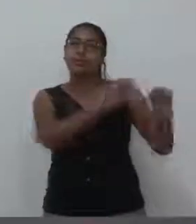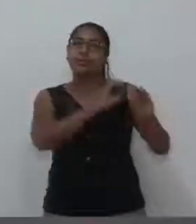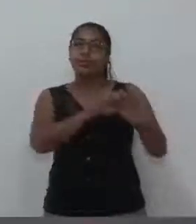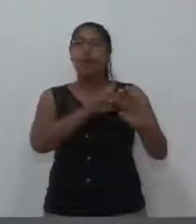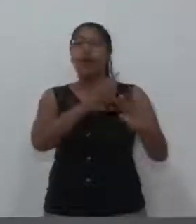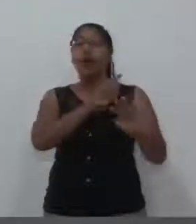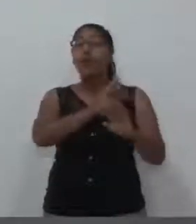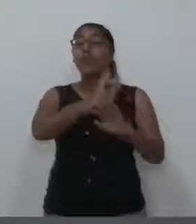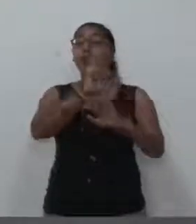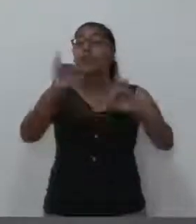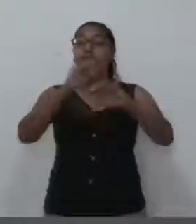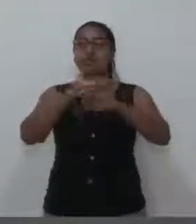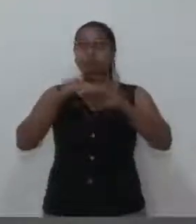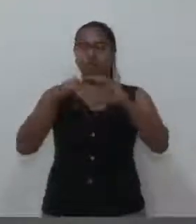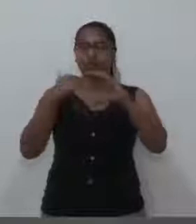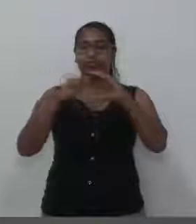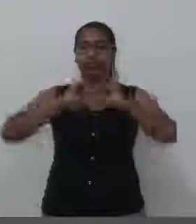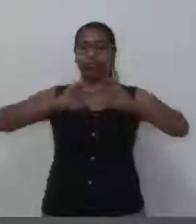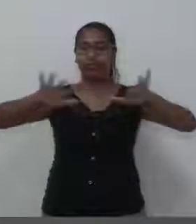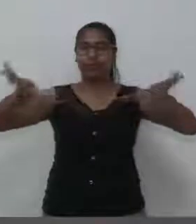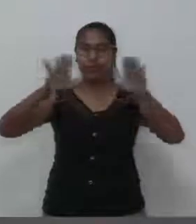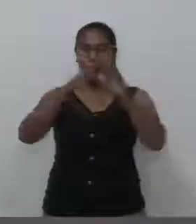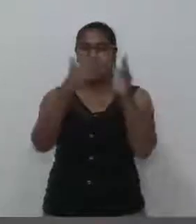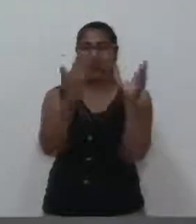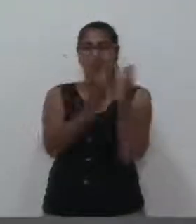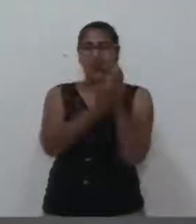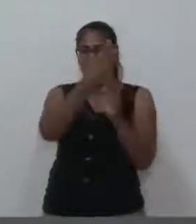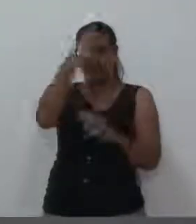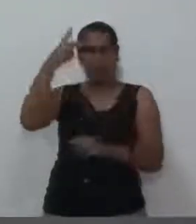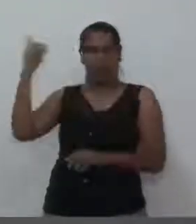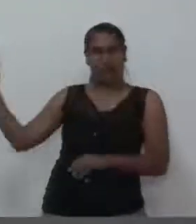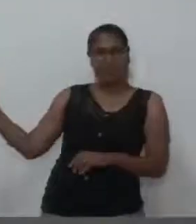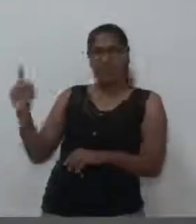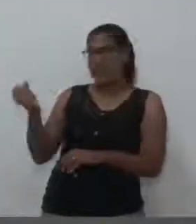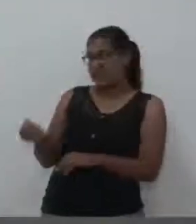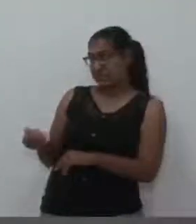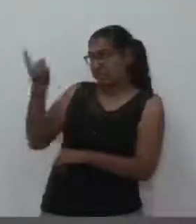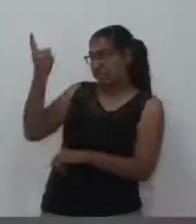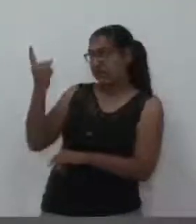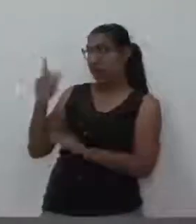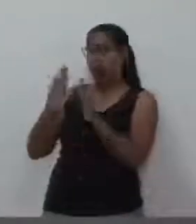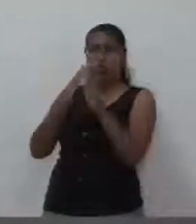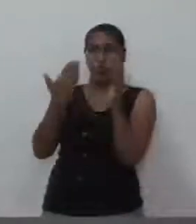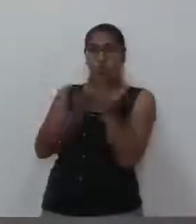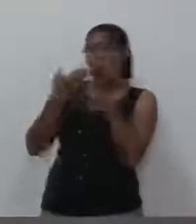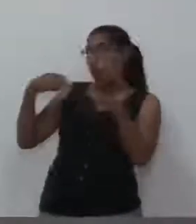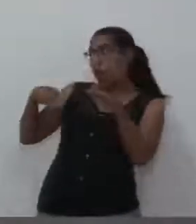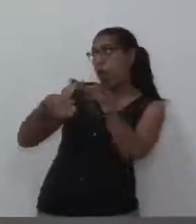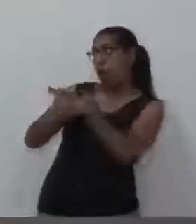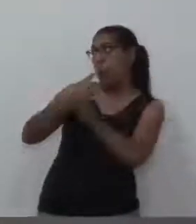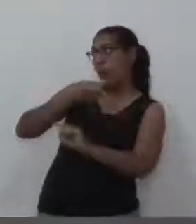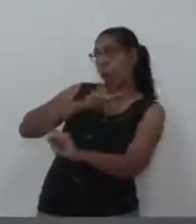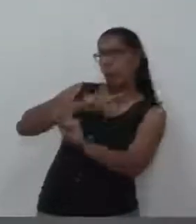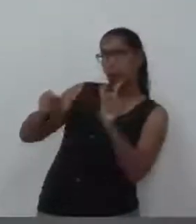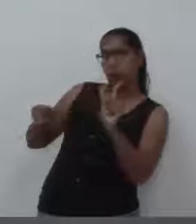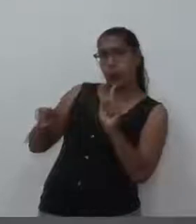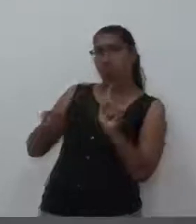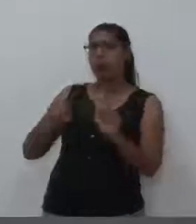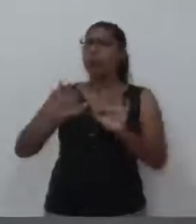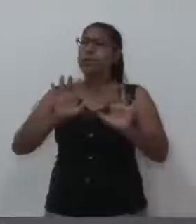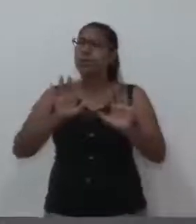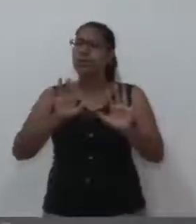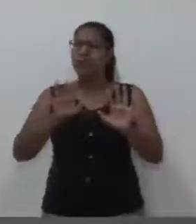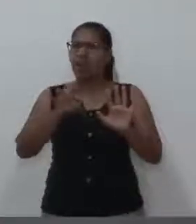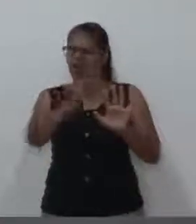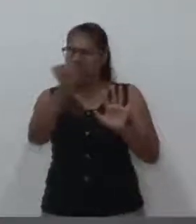nas escolas, tem que fazer uma lição de casa, porque se tinha alguém deixando pessoa estranha entrar na escola, tem